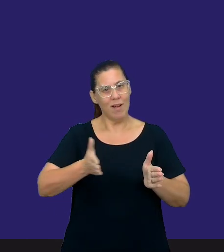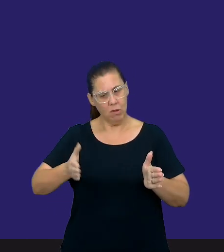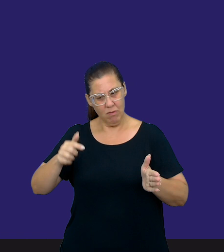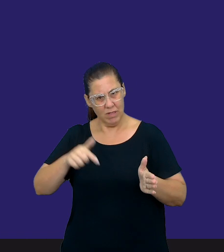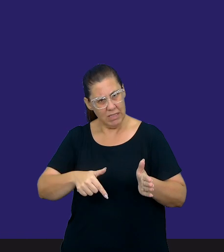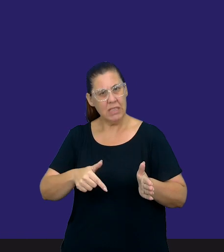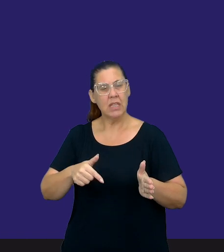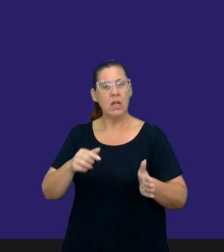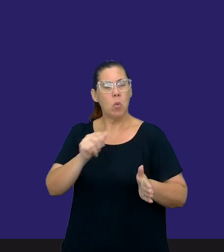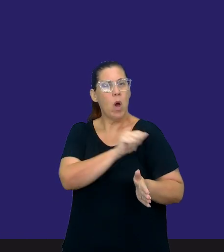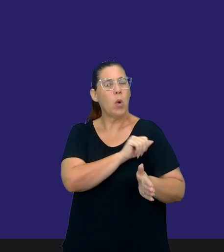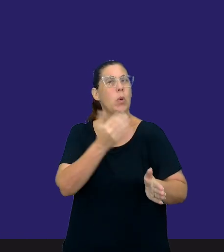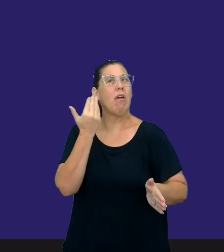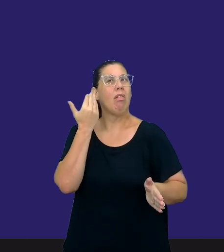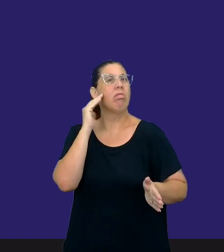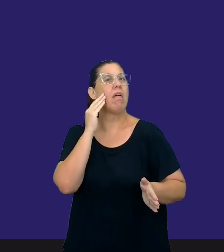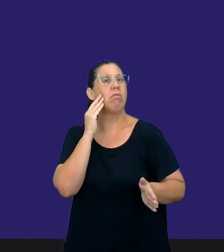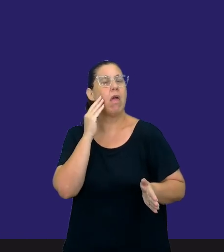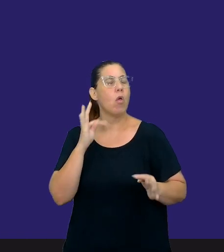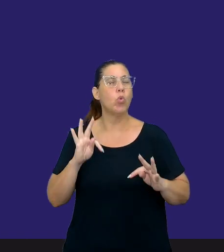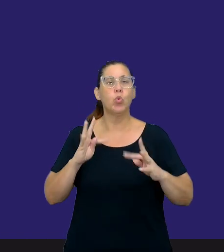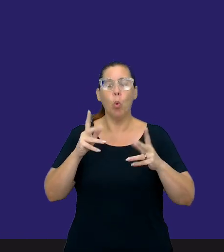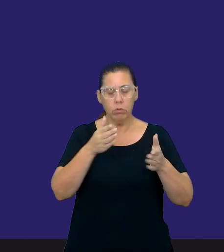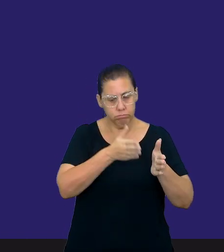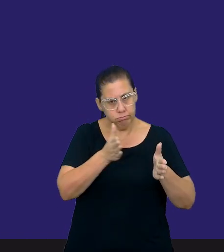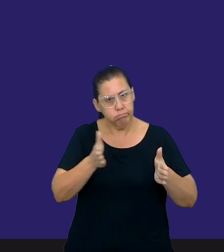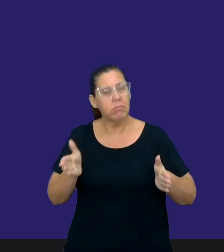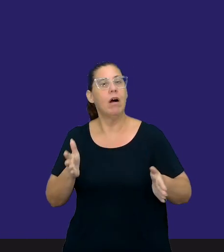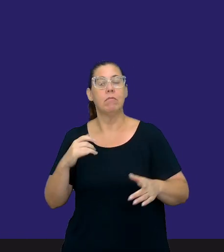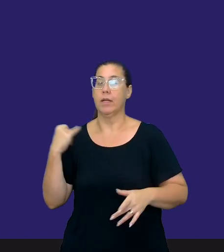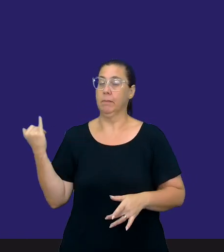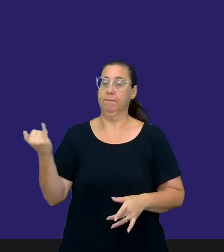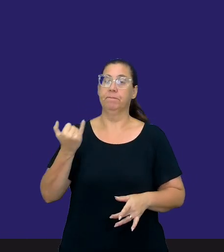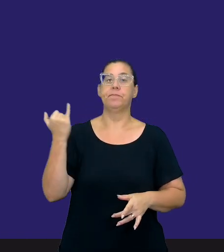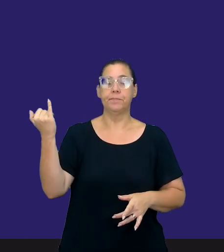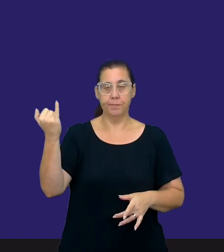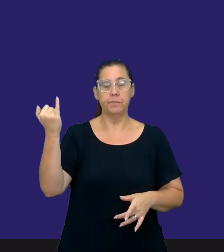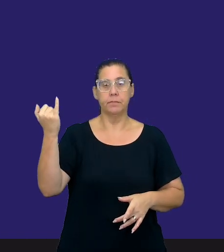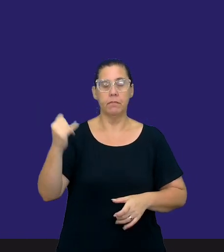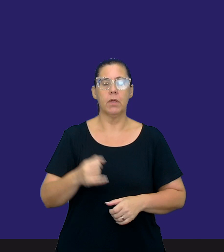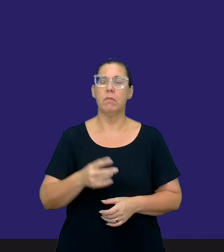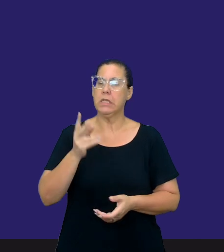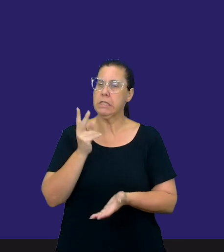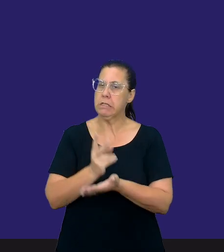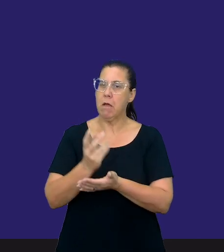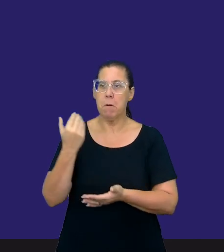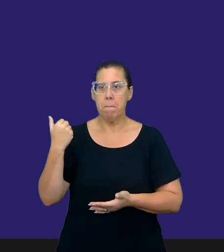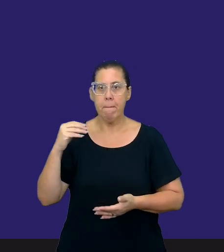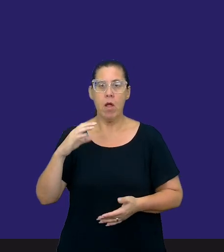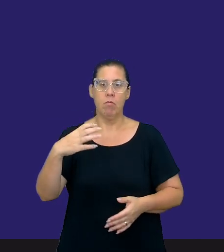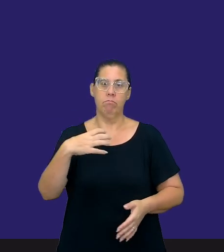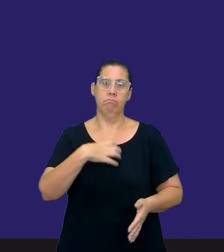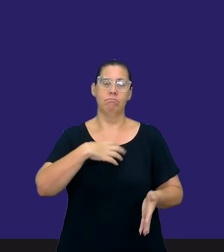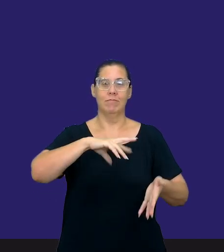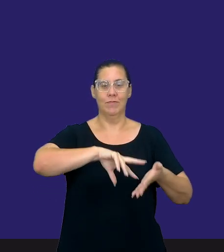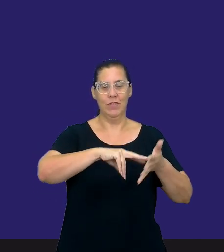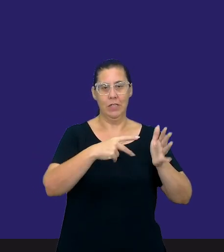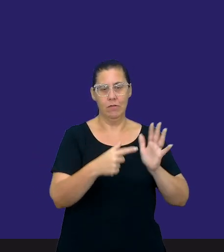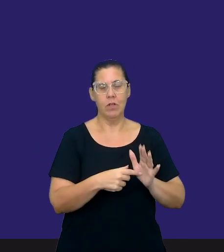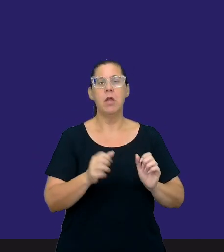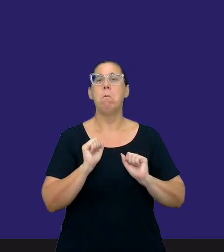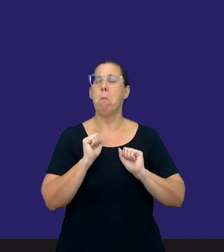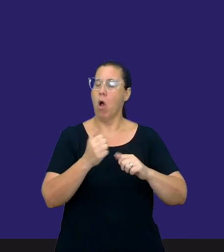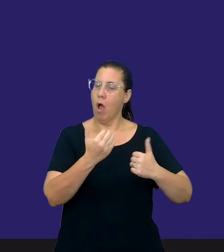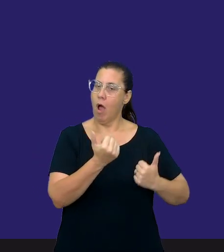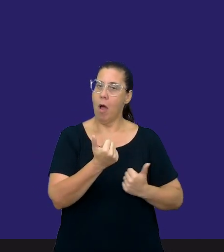para os estudantes de vocês, é importante, né, para que ela seja cada vez mais significativa e possa